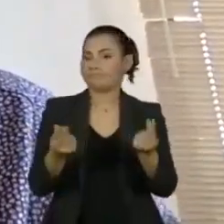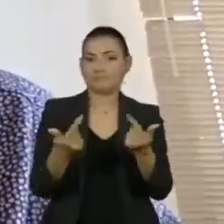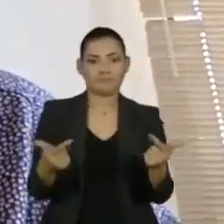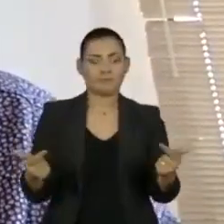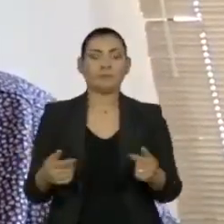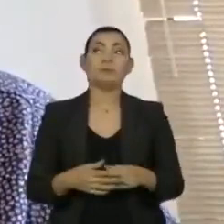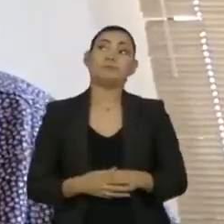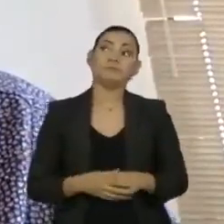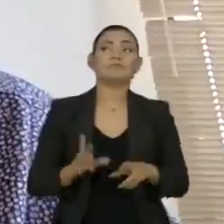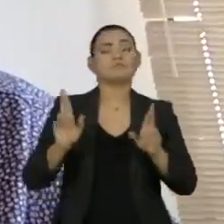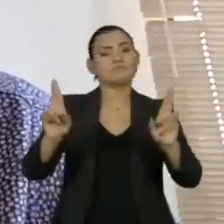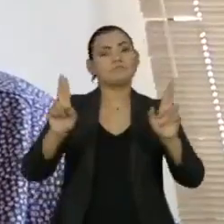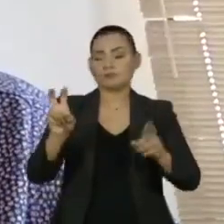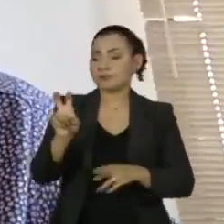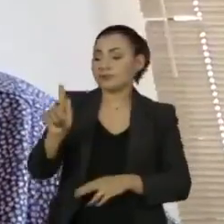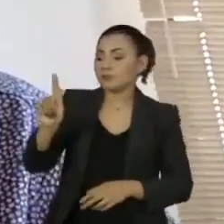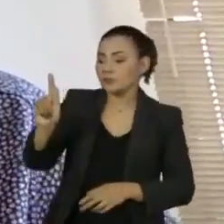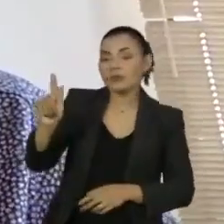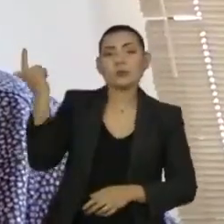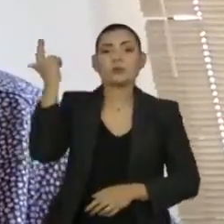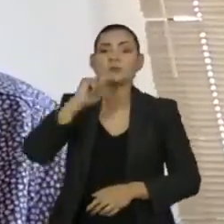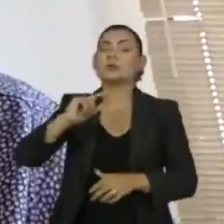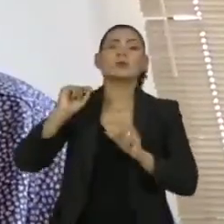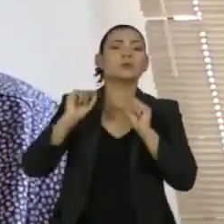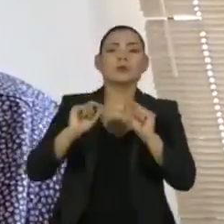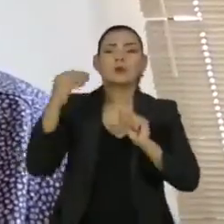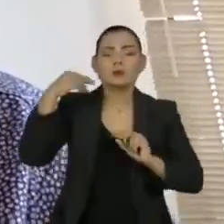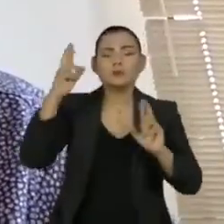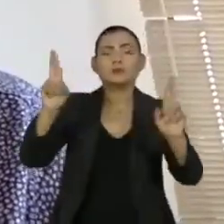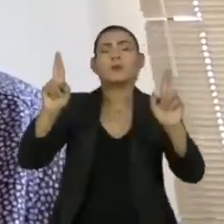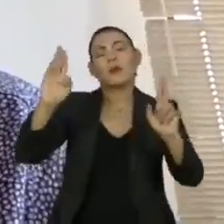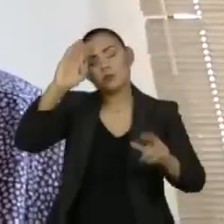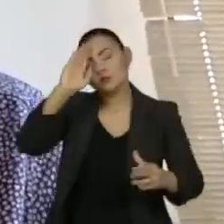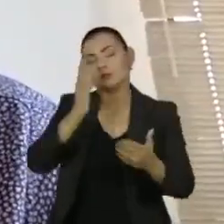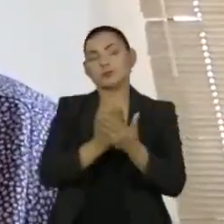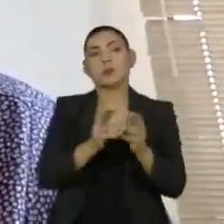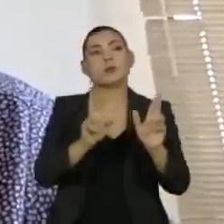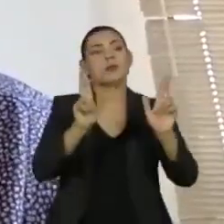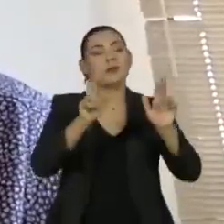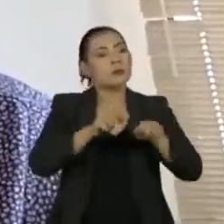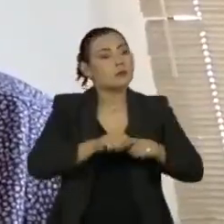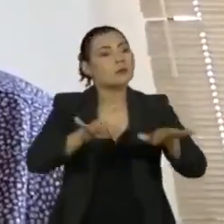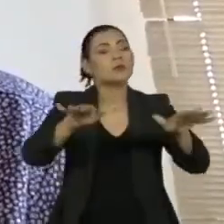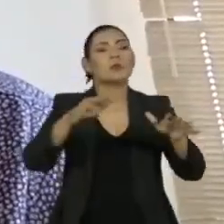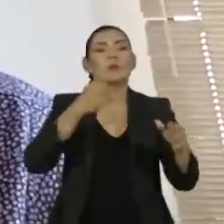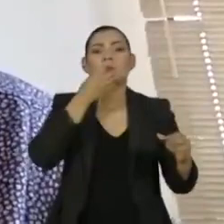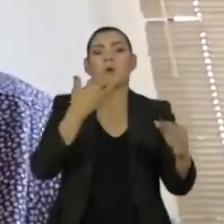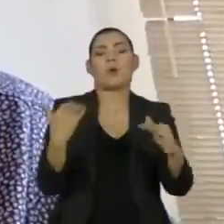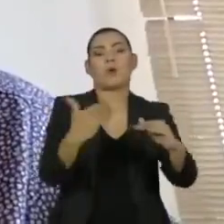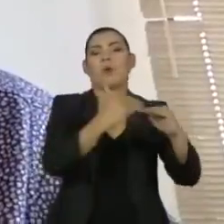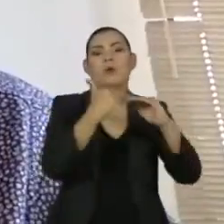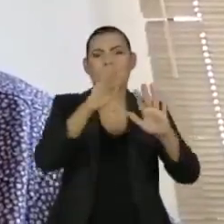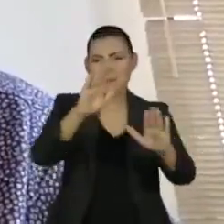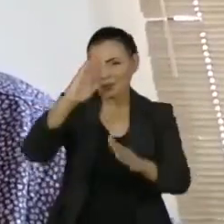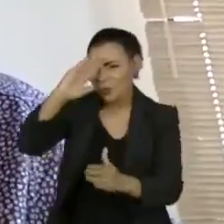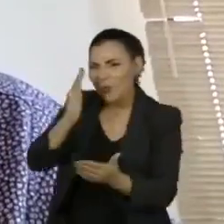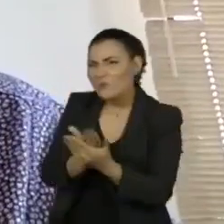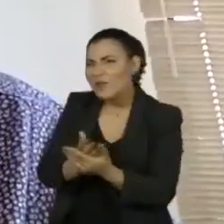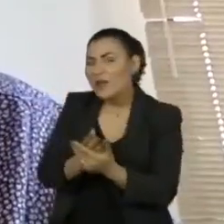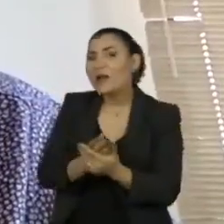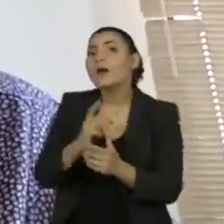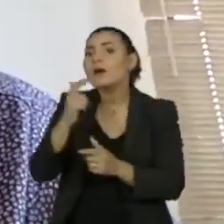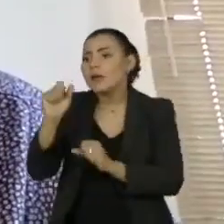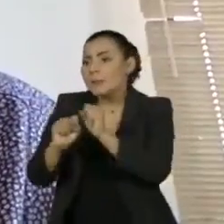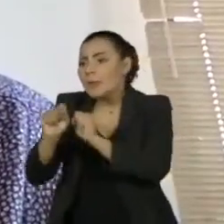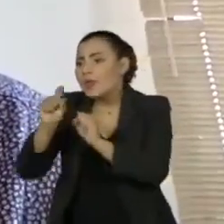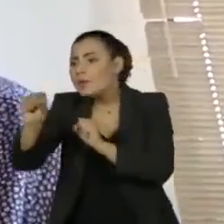qualidade. Eu espero que o 5G possa trazer essa esperança. Entretanto, nós não podemos também confiar que as